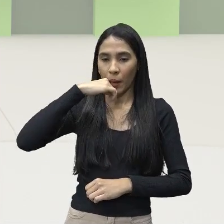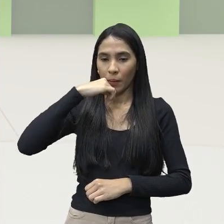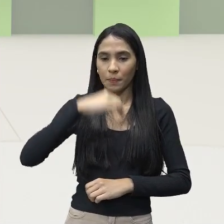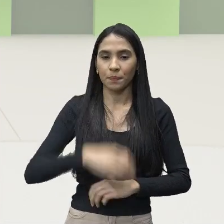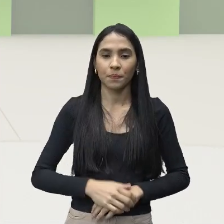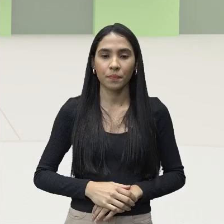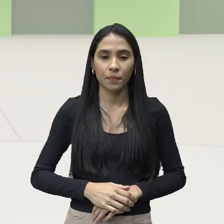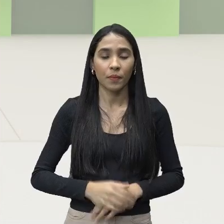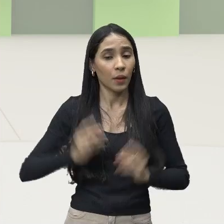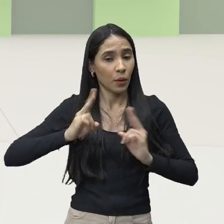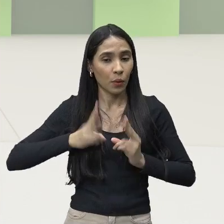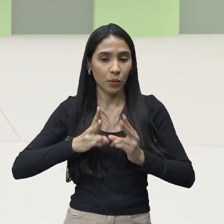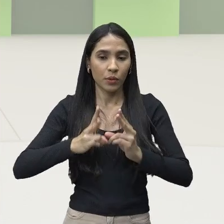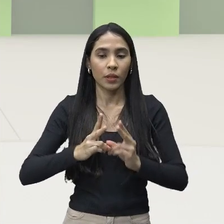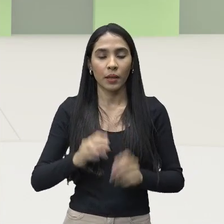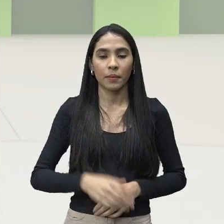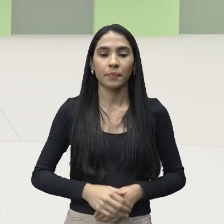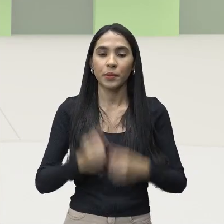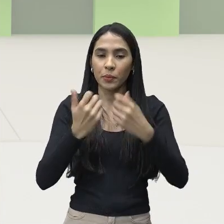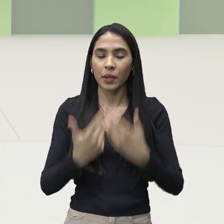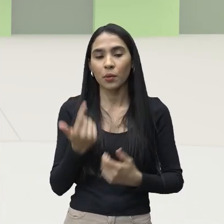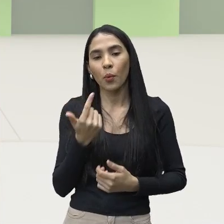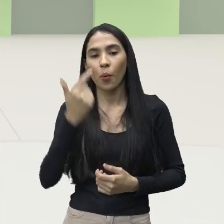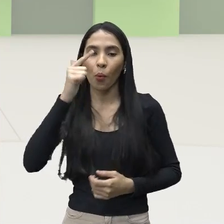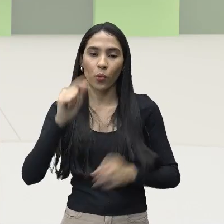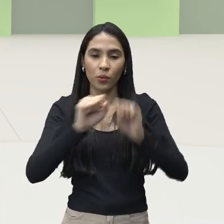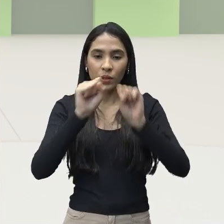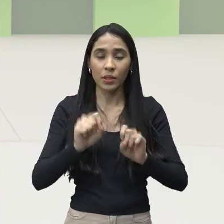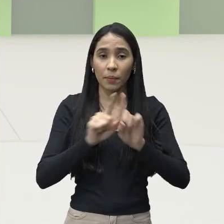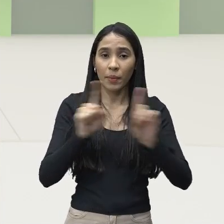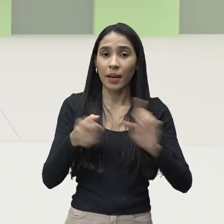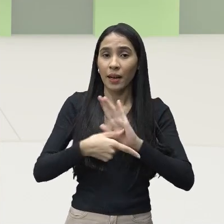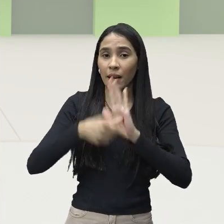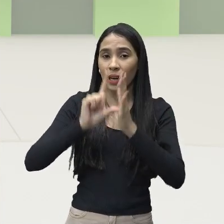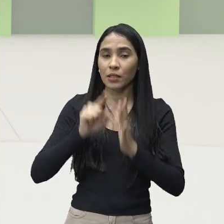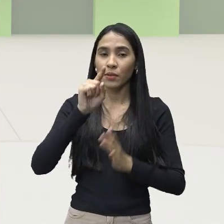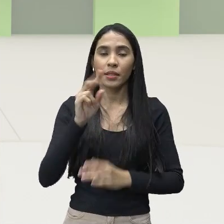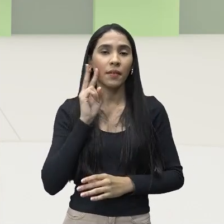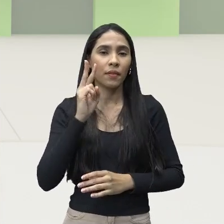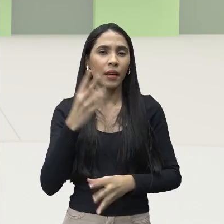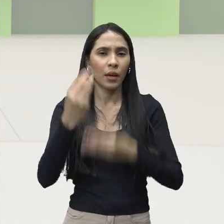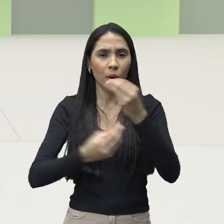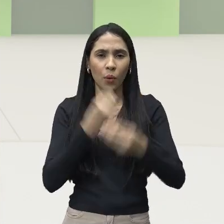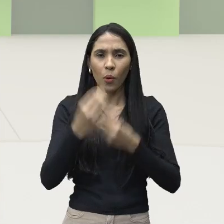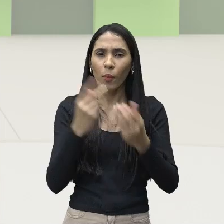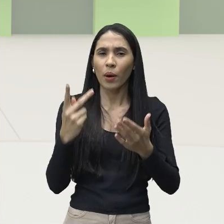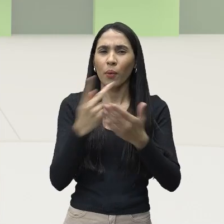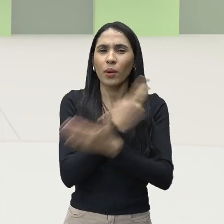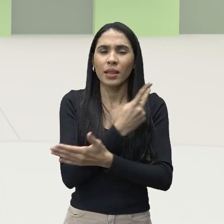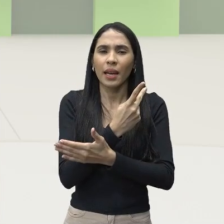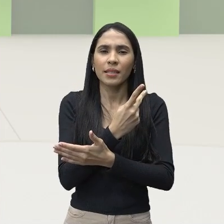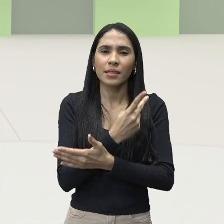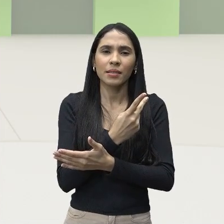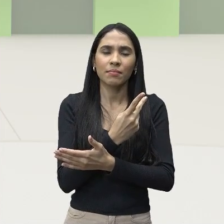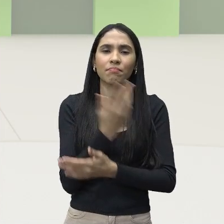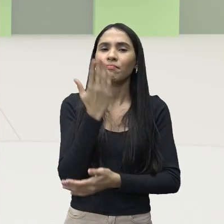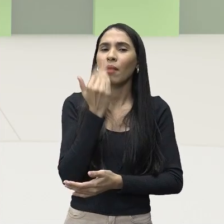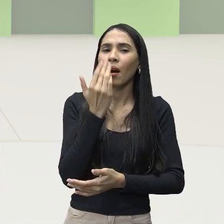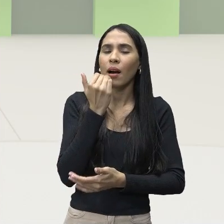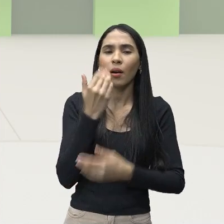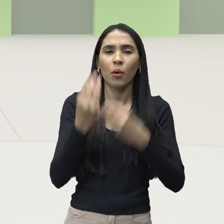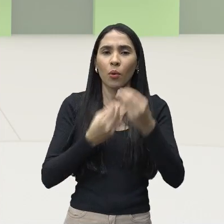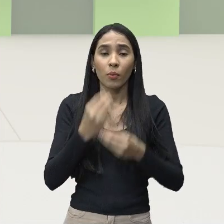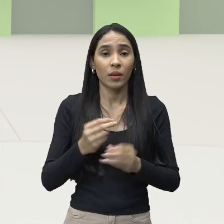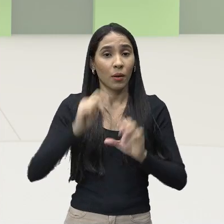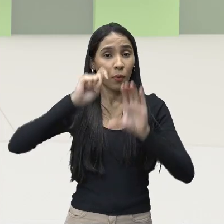prosseguindo aí para falar de outros sistemas, né? Mas antes você vai ver como é que funciona a digestão dentro do nosso corpo. Então você vai ver aí um